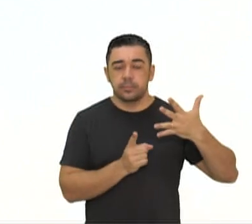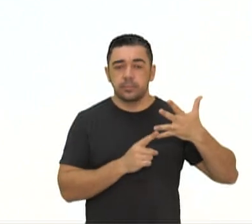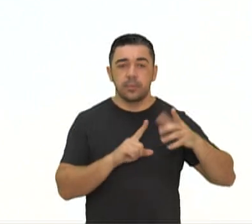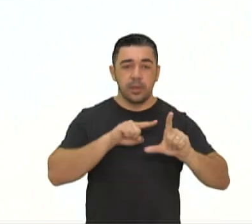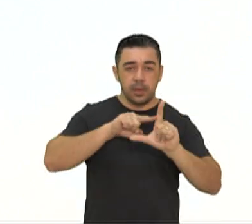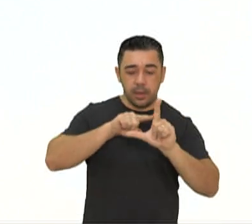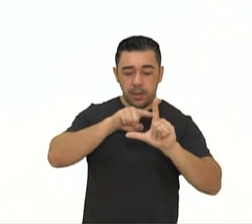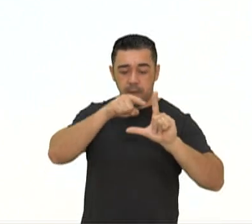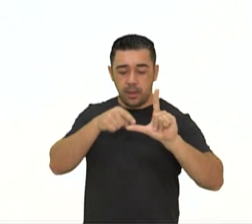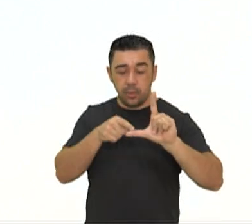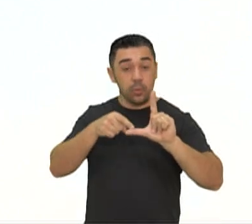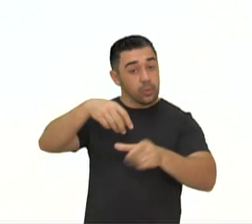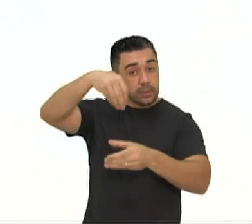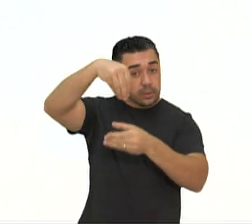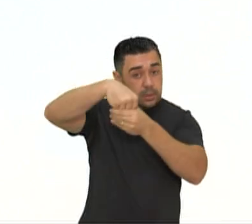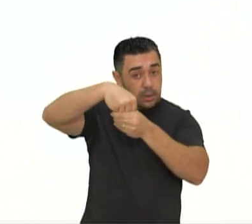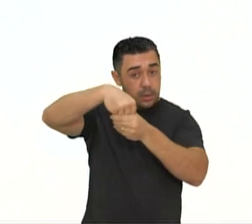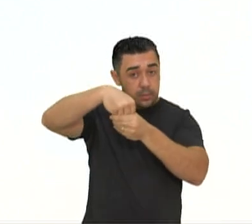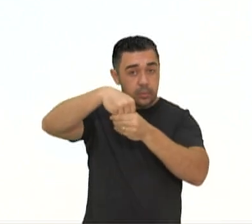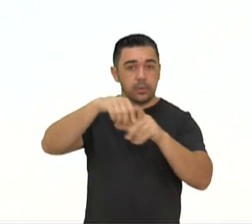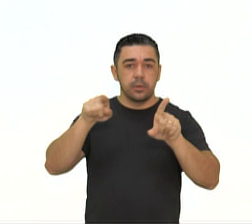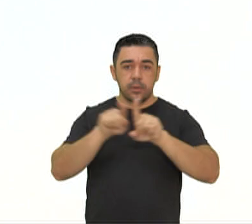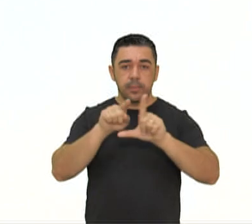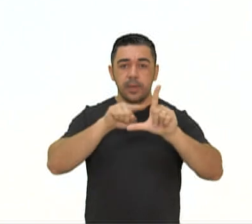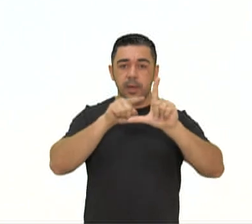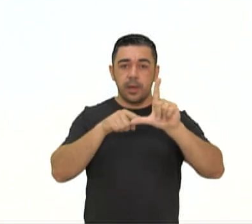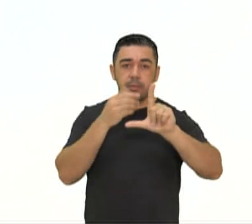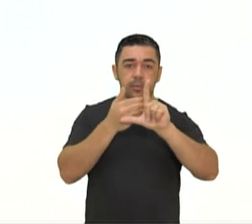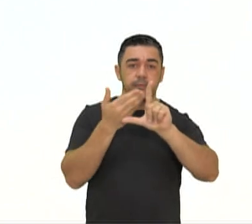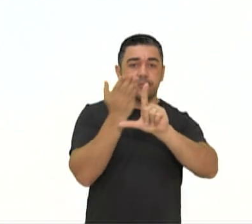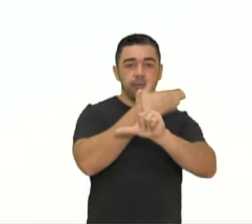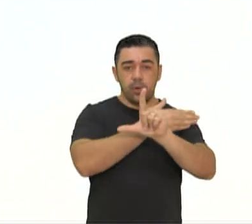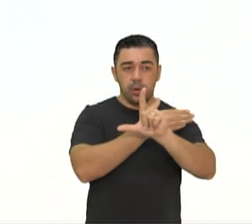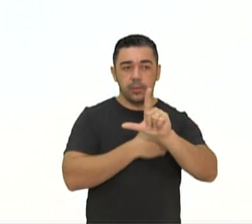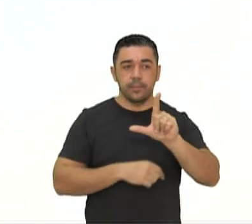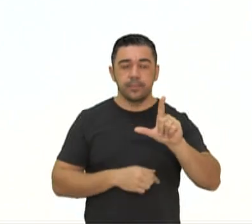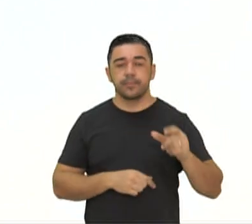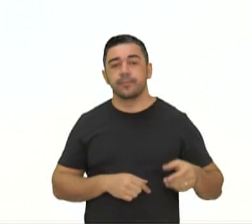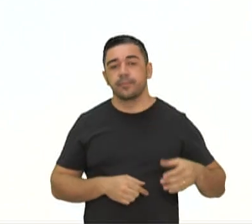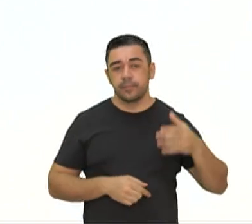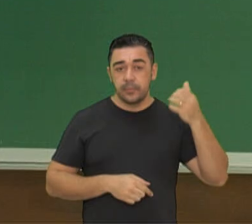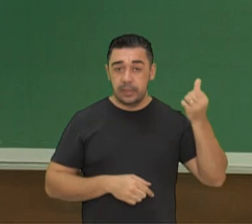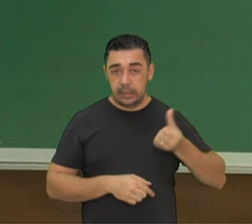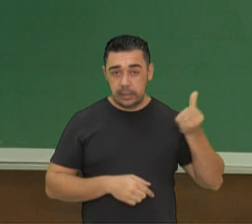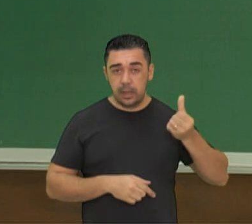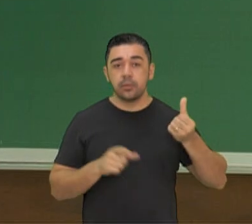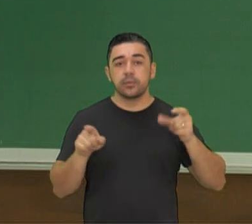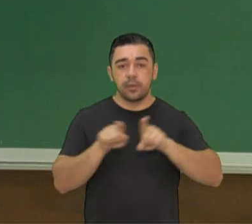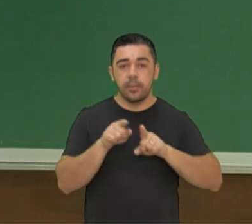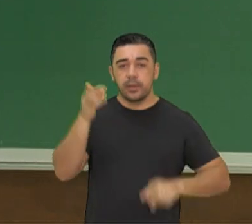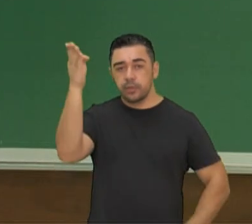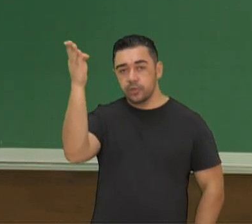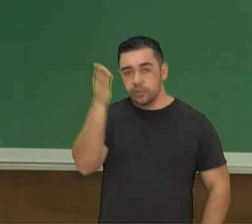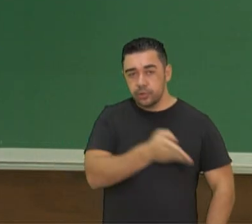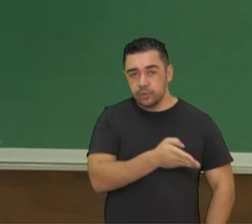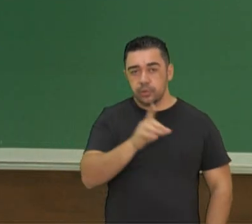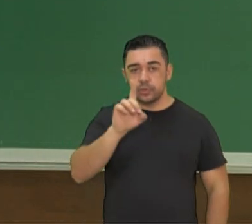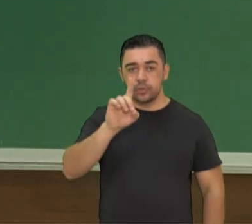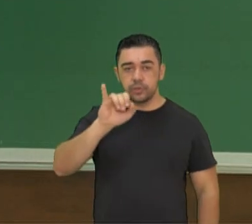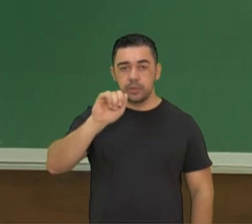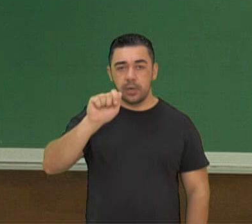Esse polígono ele tem ângulos internos e externos, eu já vou falar deles. E também tem diagonal. Eu também já vou falar da diagonal. Vamos